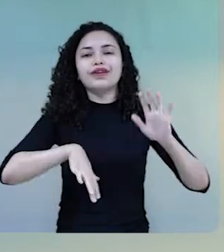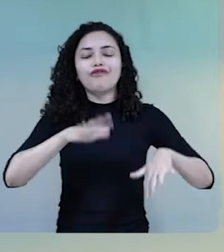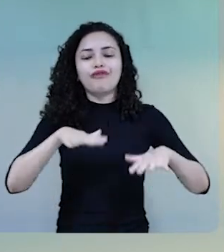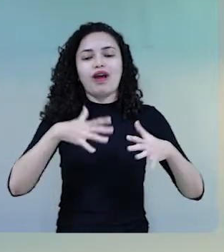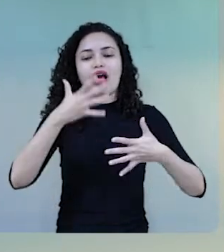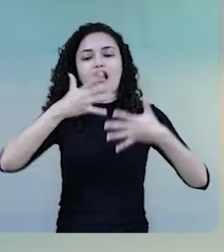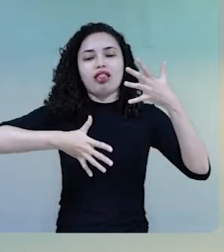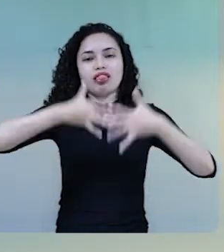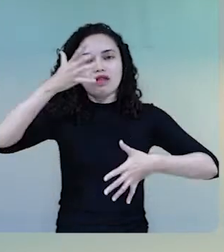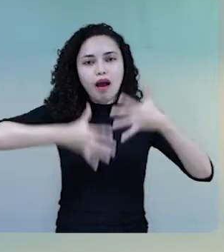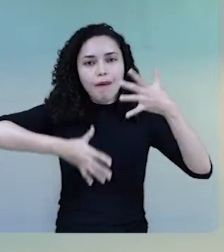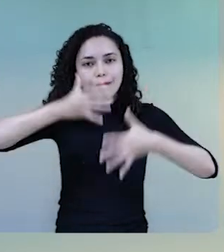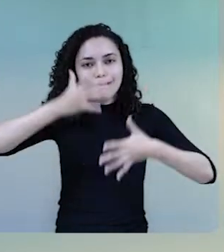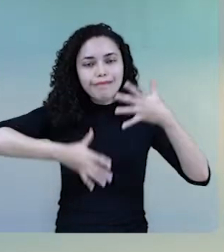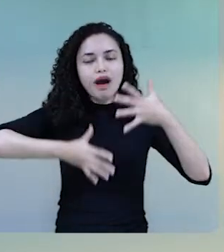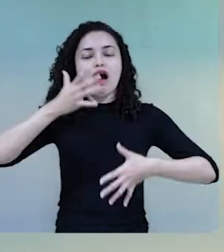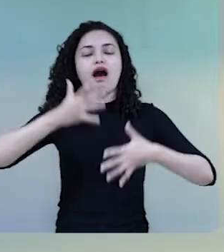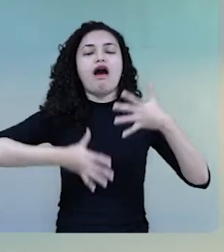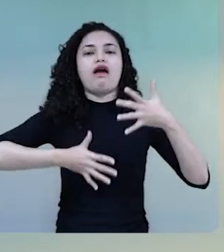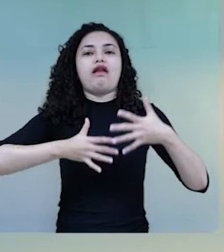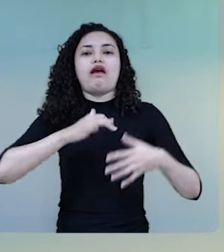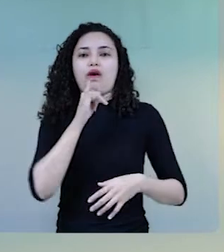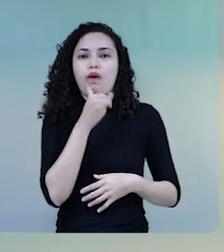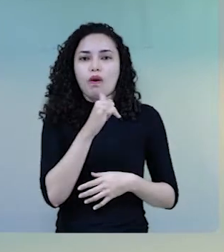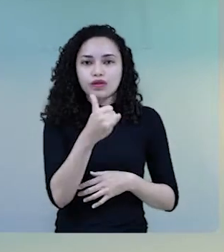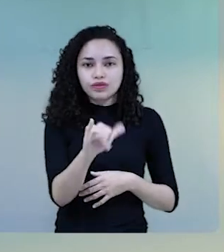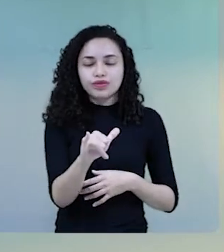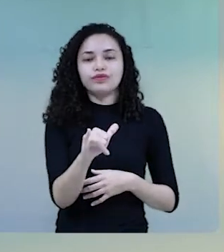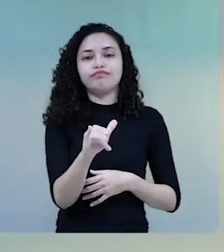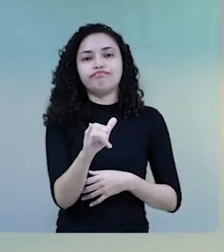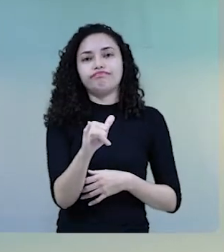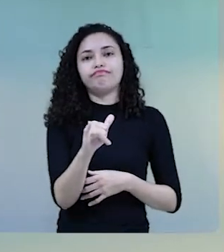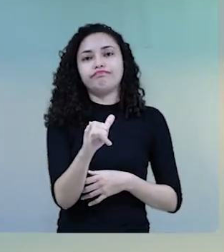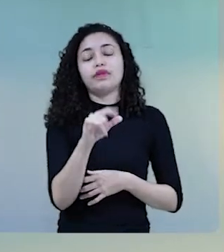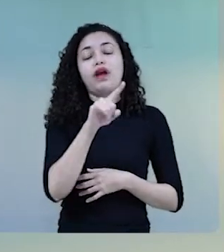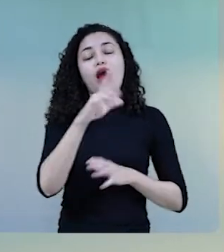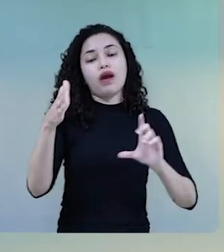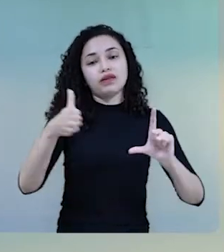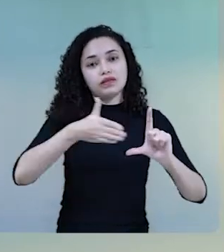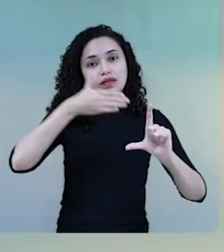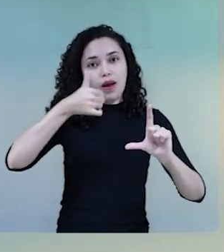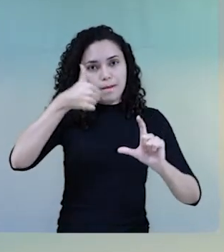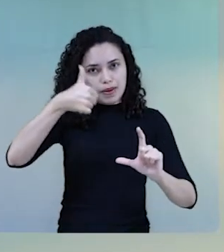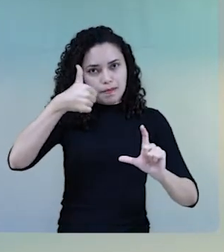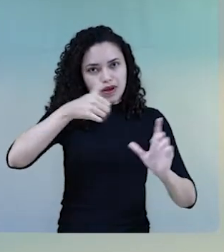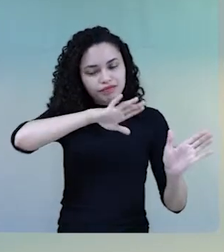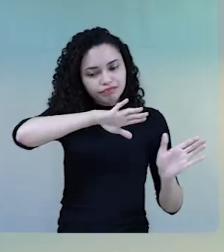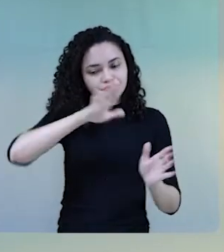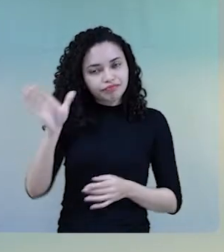está dificultando a passagem da corrente elétrica, tá certo? Então esse aí é o nosso primeiro slide. Vamos para o próximo.